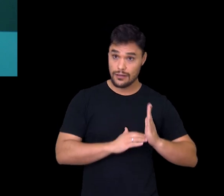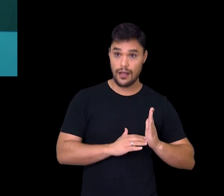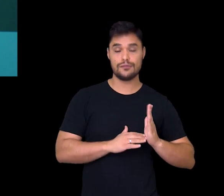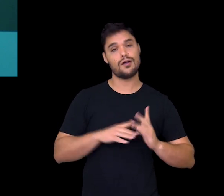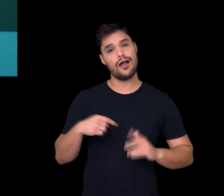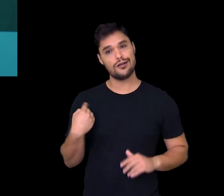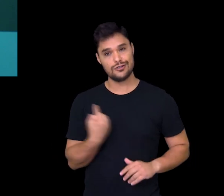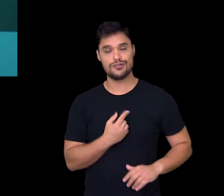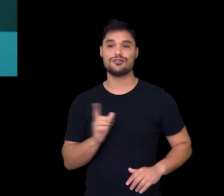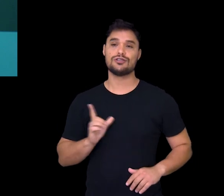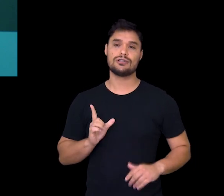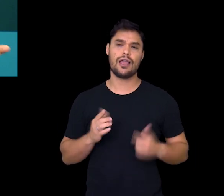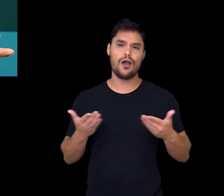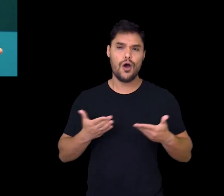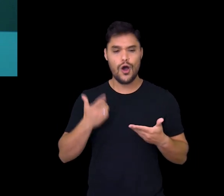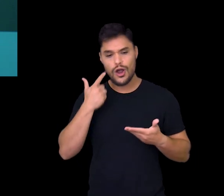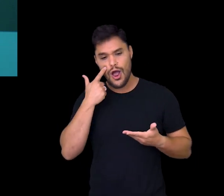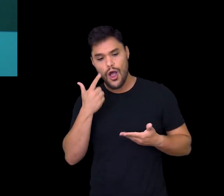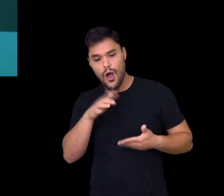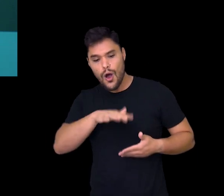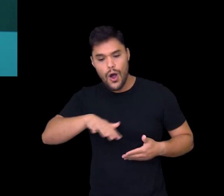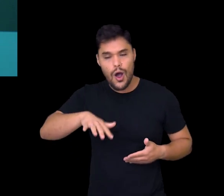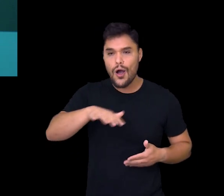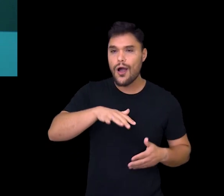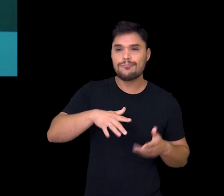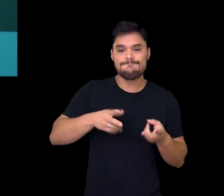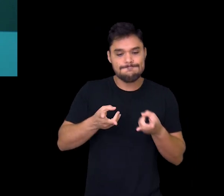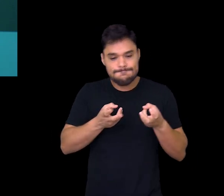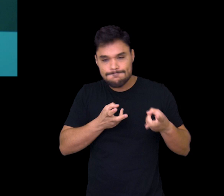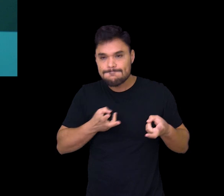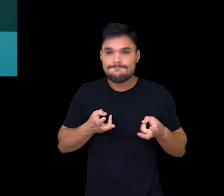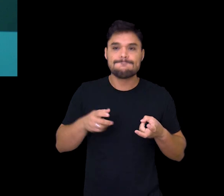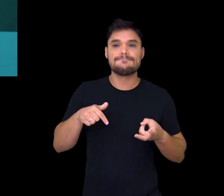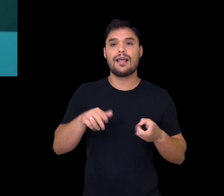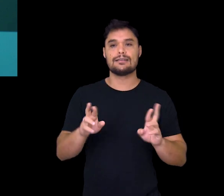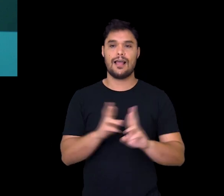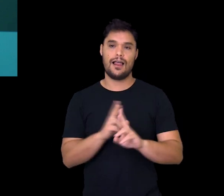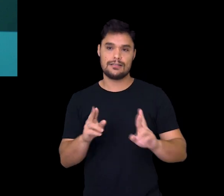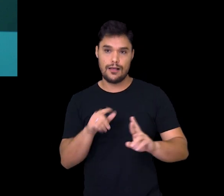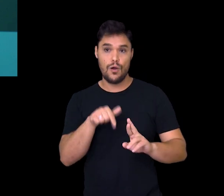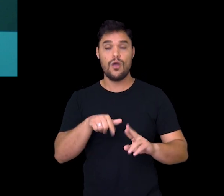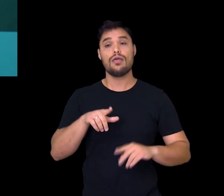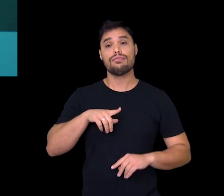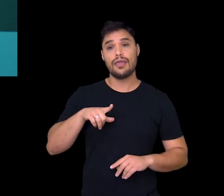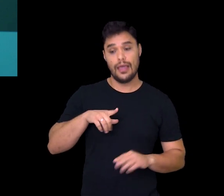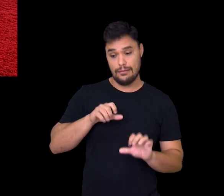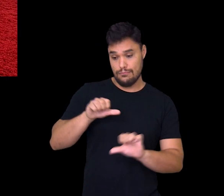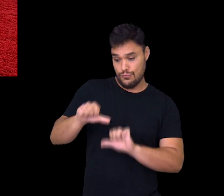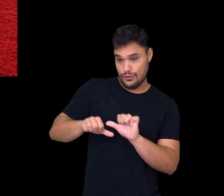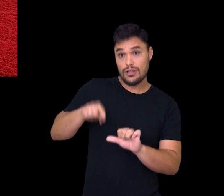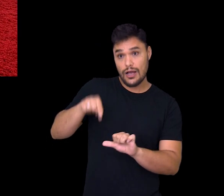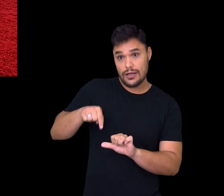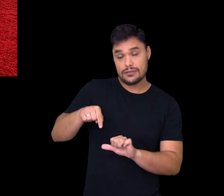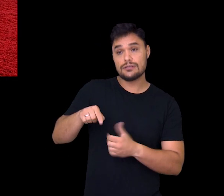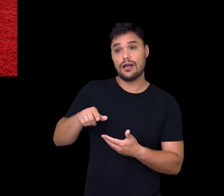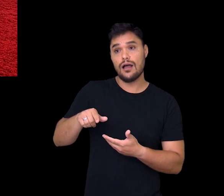um diagnóstico do espaço com todas essas relações. Cada mudança que é feita, uma liderança que foi criada, um departamento que